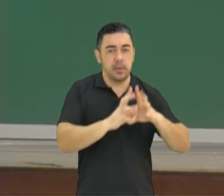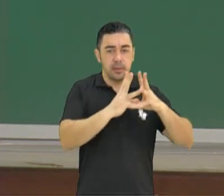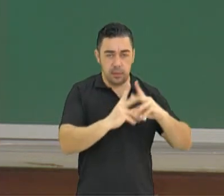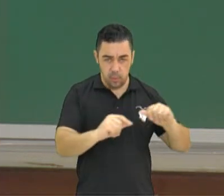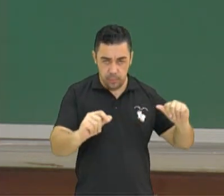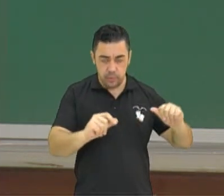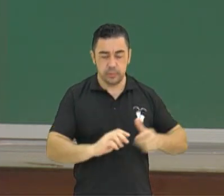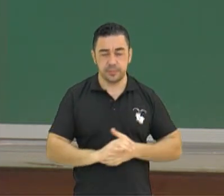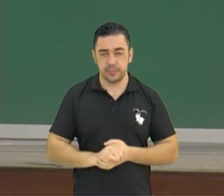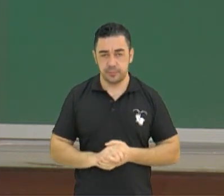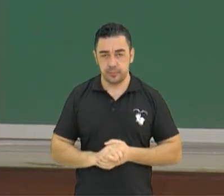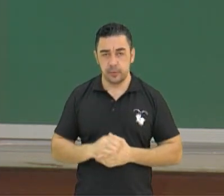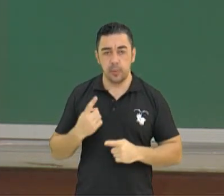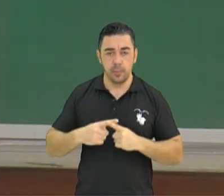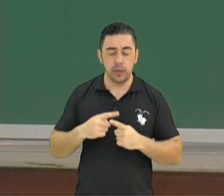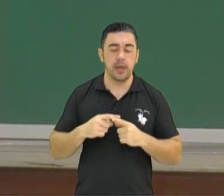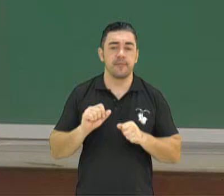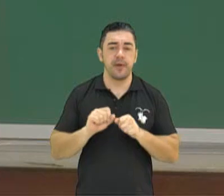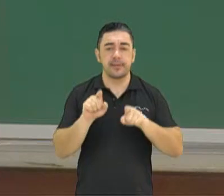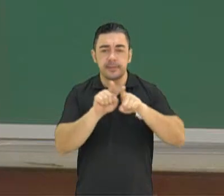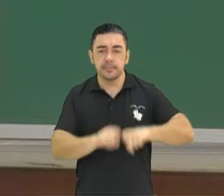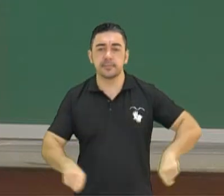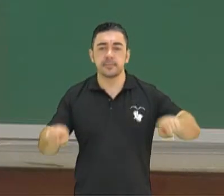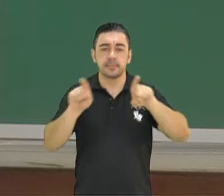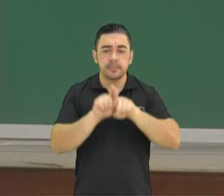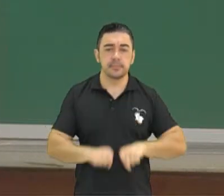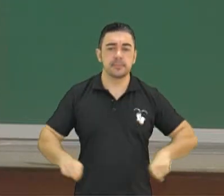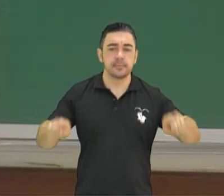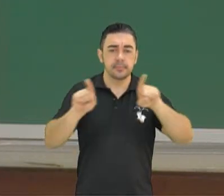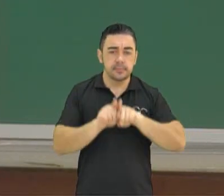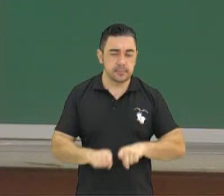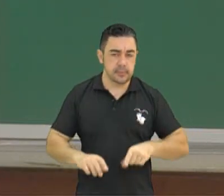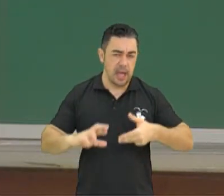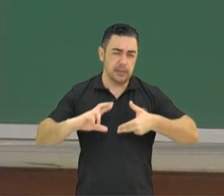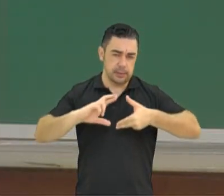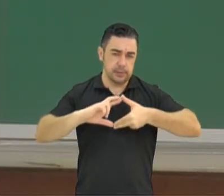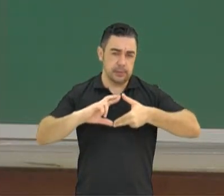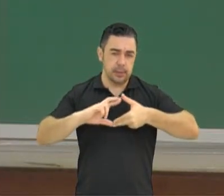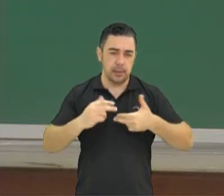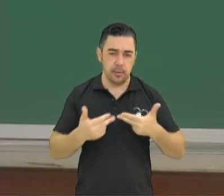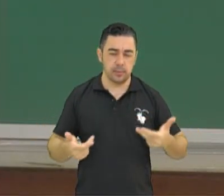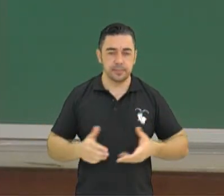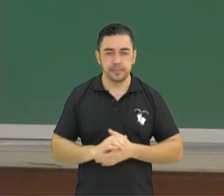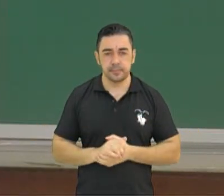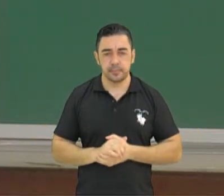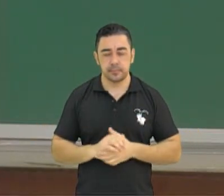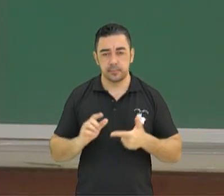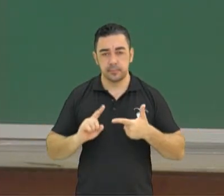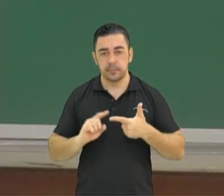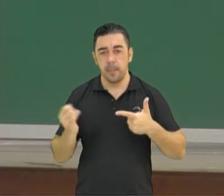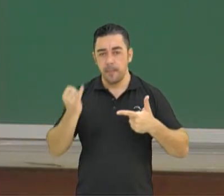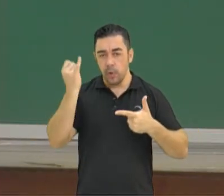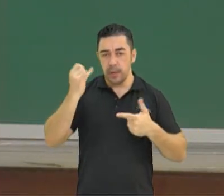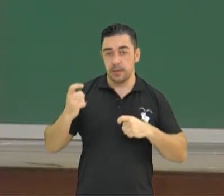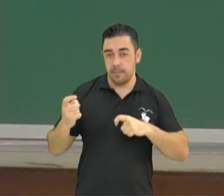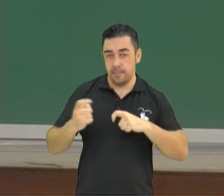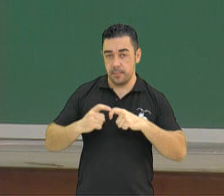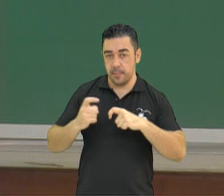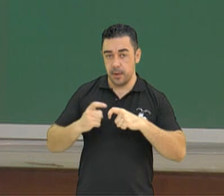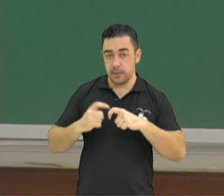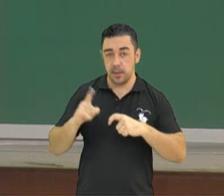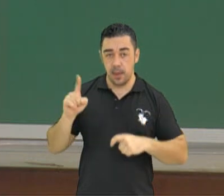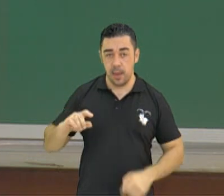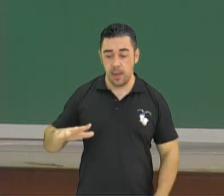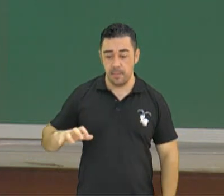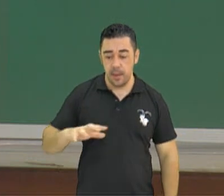tá? Porque eles reciclam os nutrientes, fazem então essa ciclagem os decompositores. Importância médica, as bacterioses, que